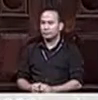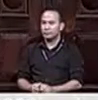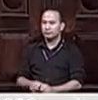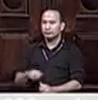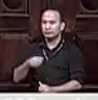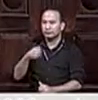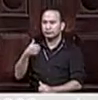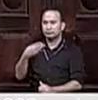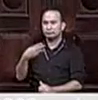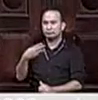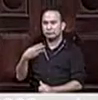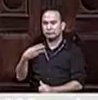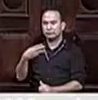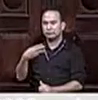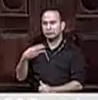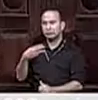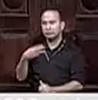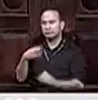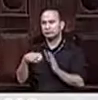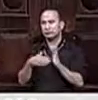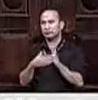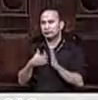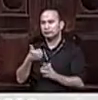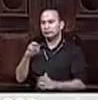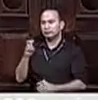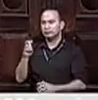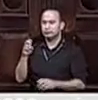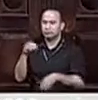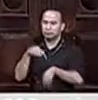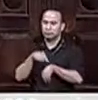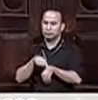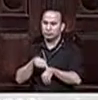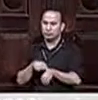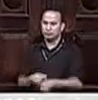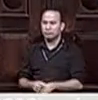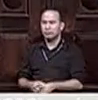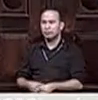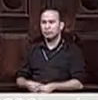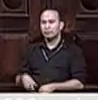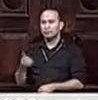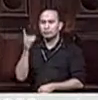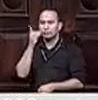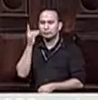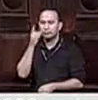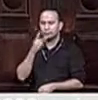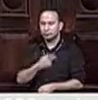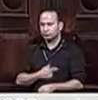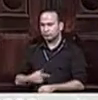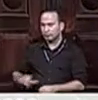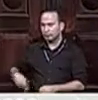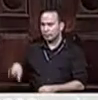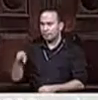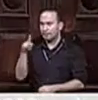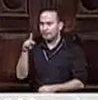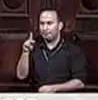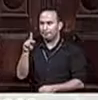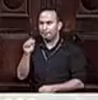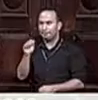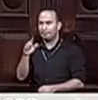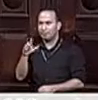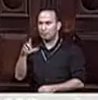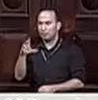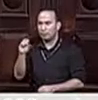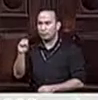13 às 15 horas, deputado Osório, o deputado presidente Paulo Melo, e